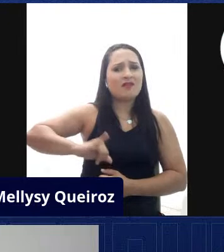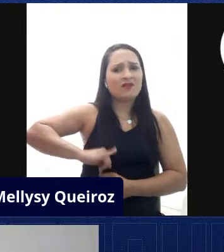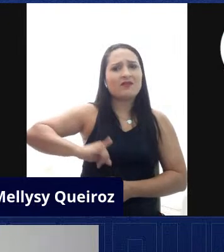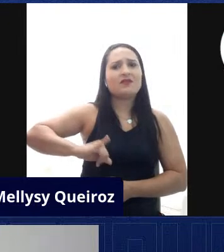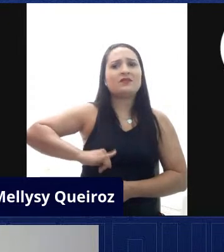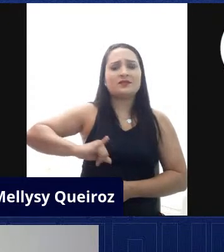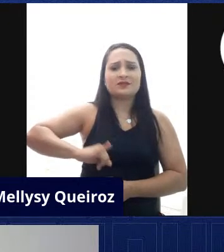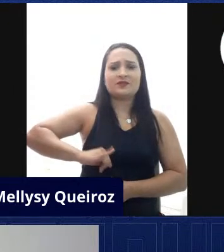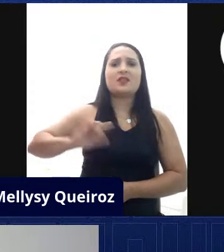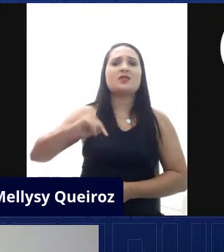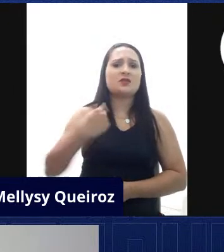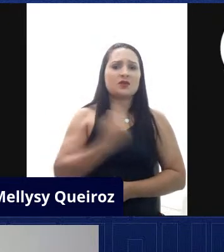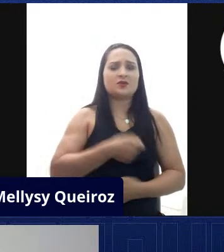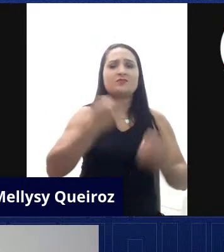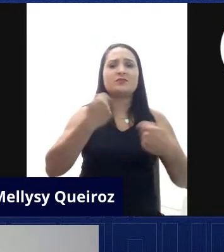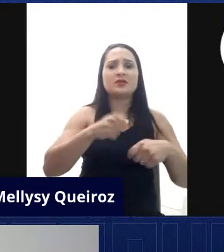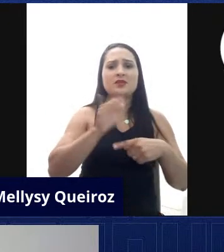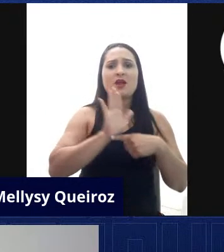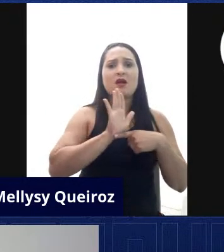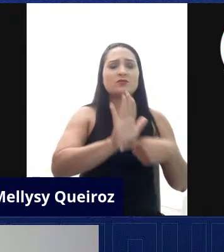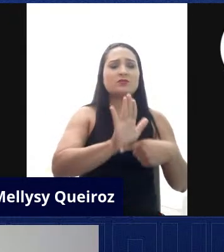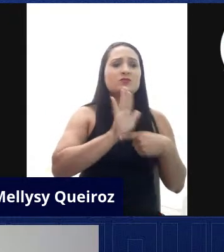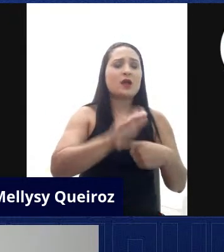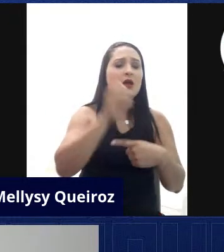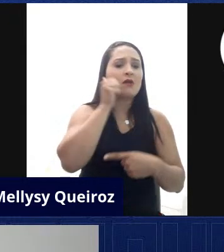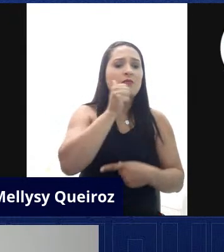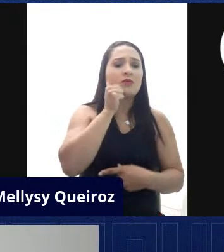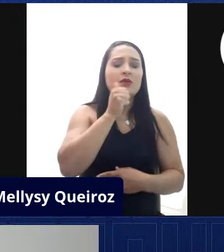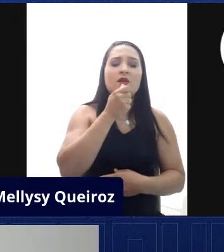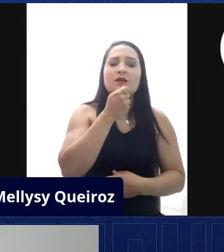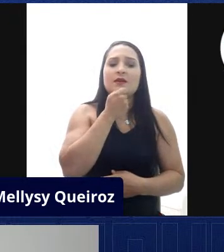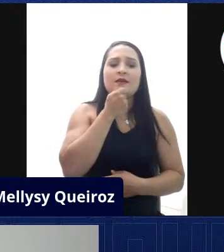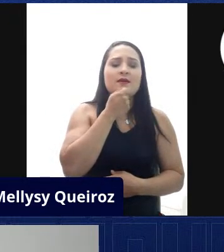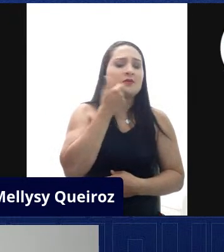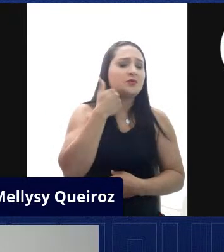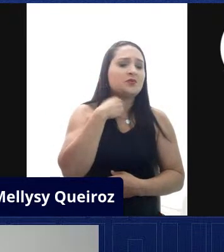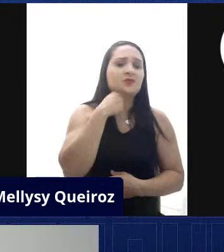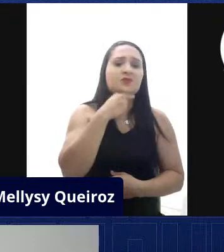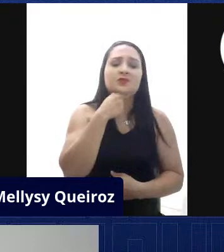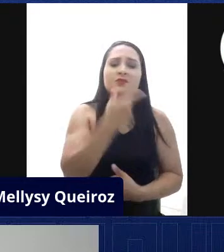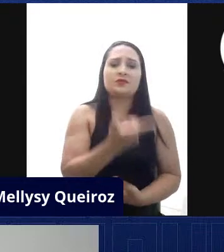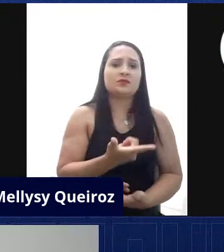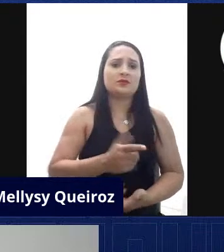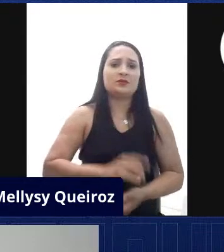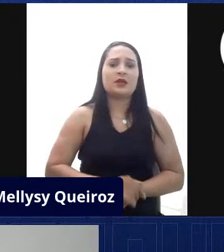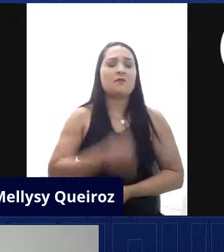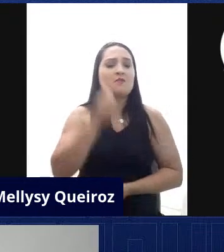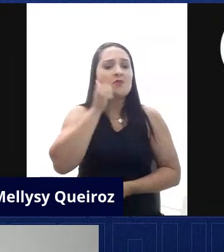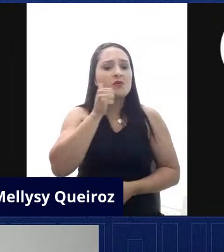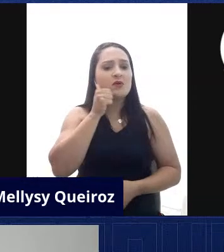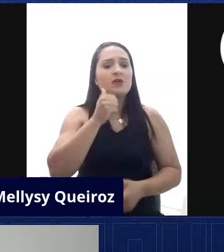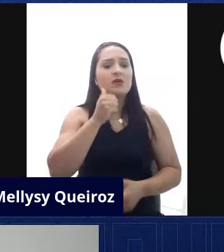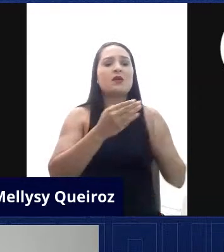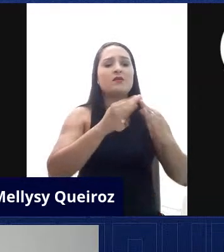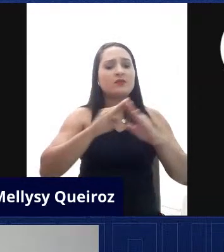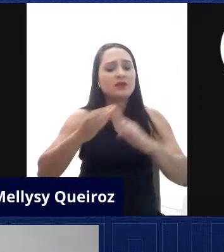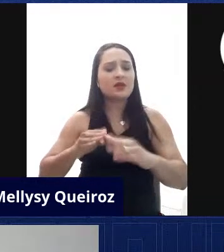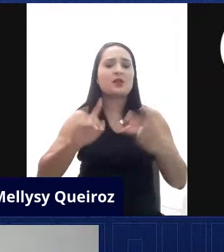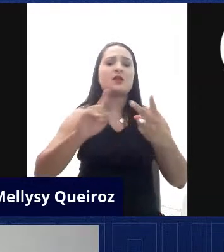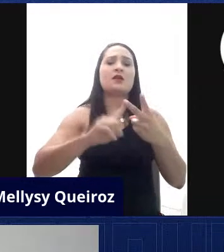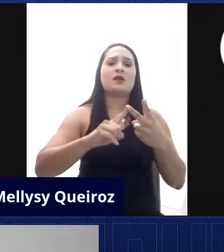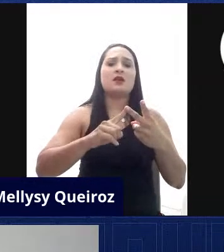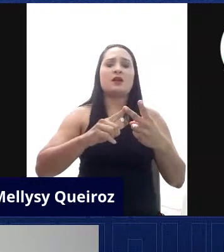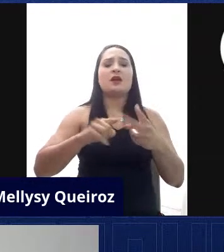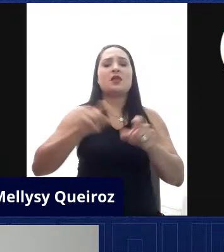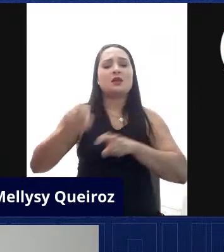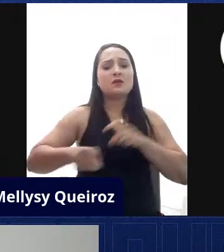dar voz à mulher que não tem voz. E é essa mulher da periferia, da zona rural, é a mulher negra, é a mulher